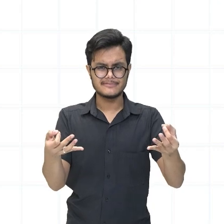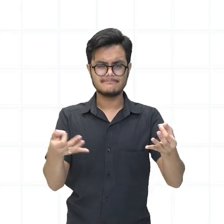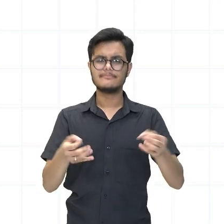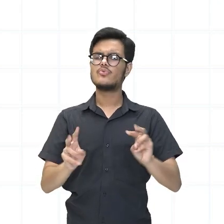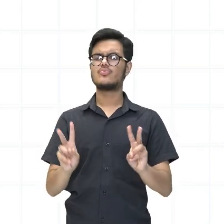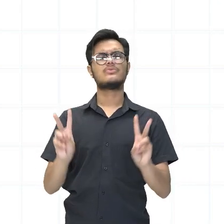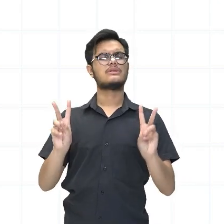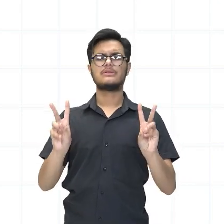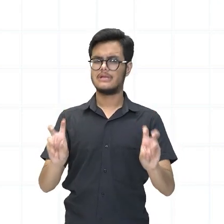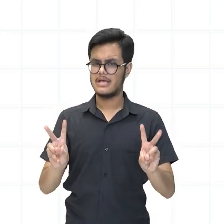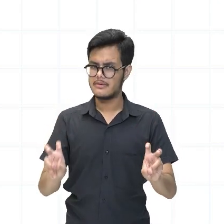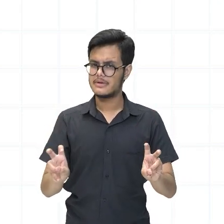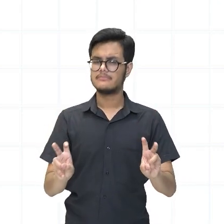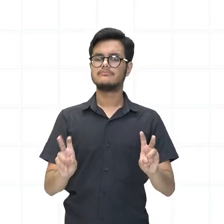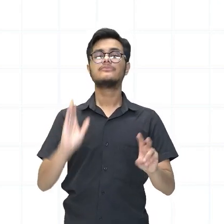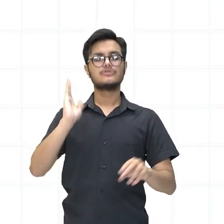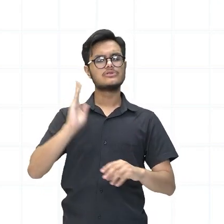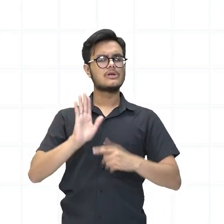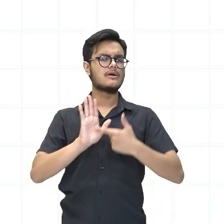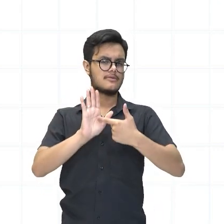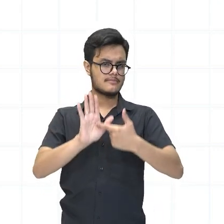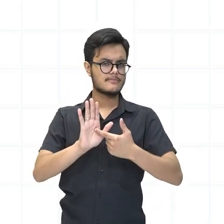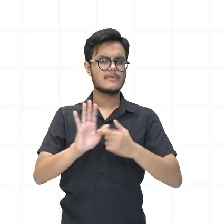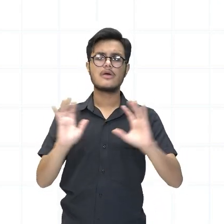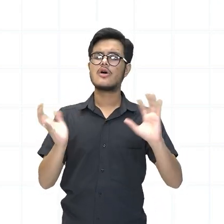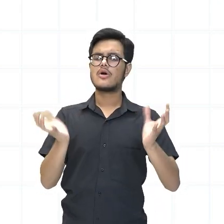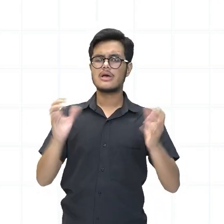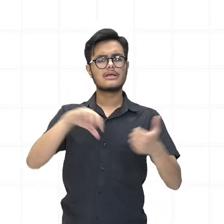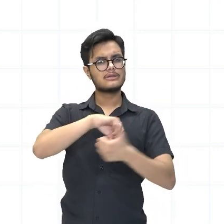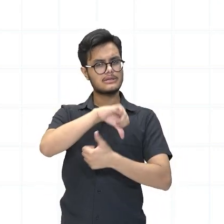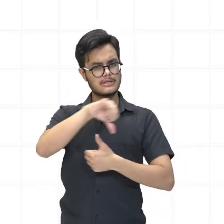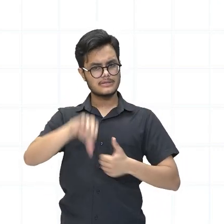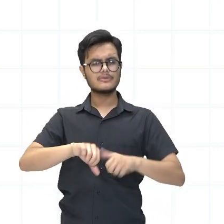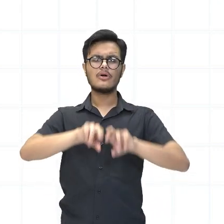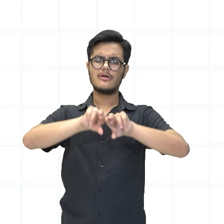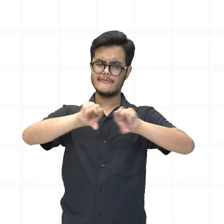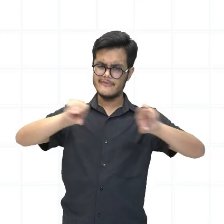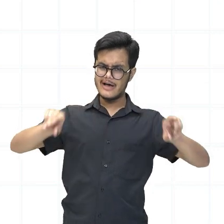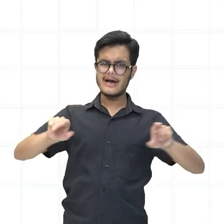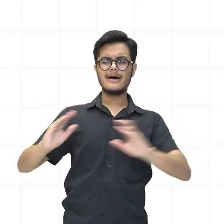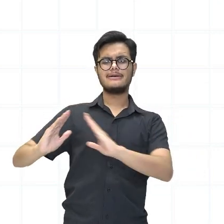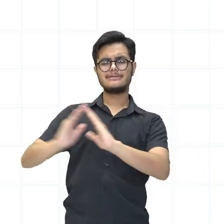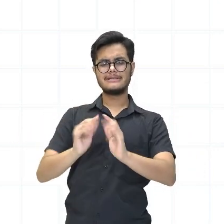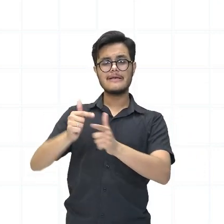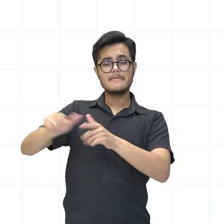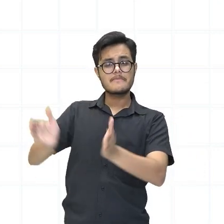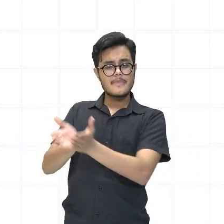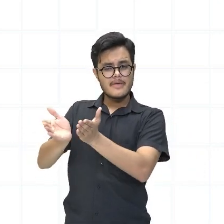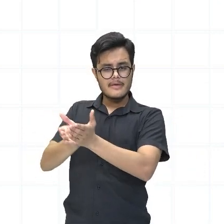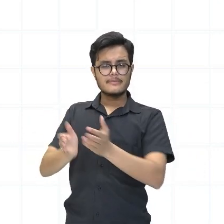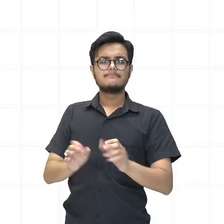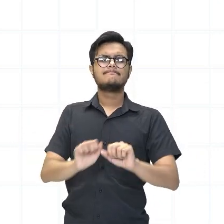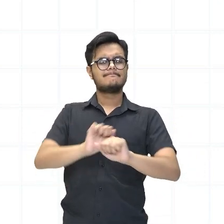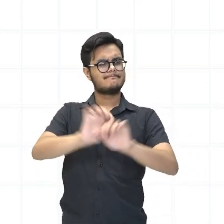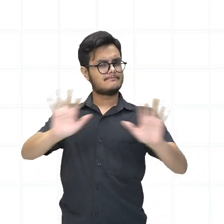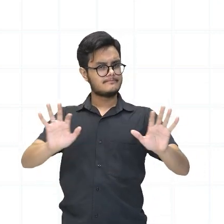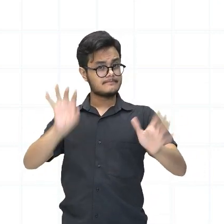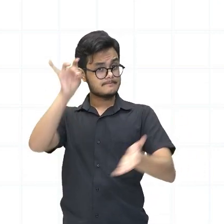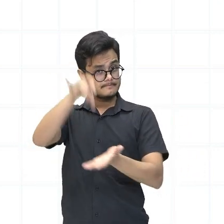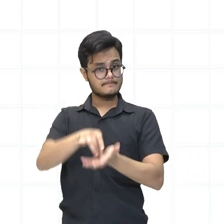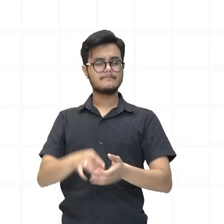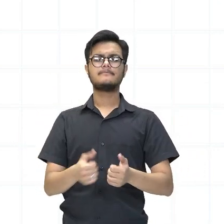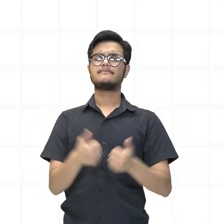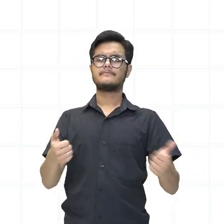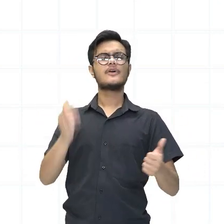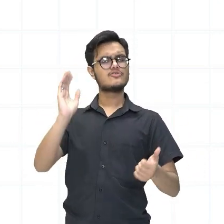temos aí com essa reportagem são mudanças climáticas nas comunidades periféricas. Isso ficou bem claro quando a gente